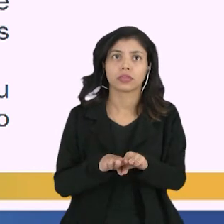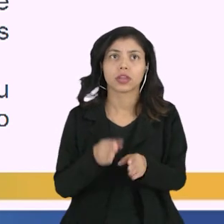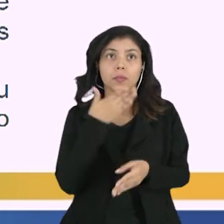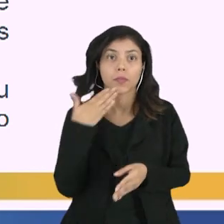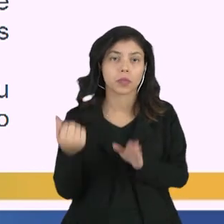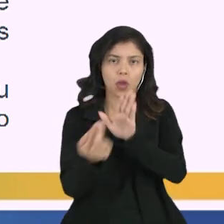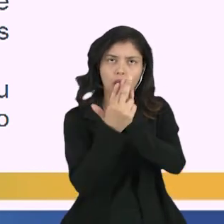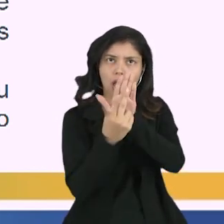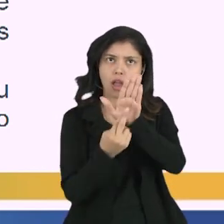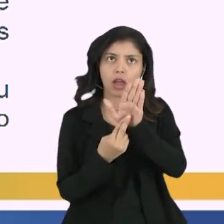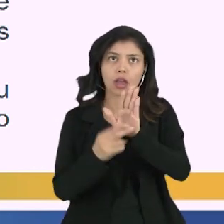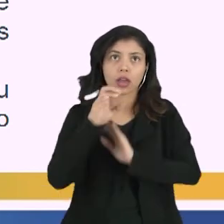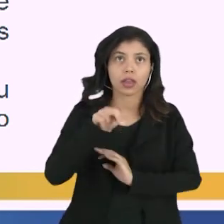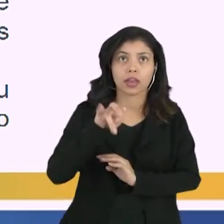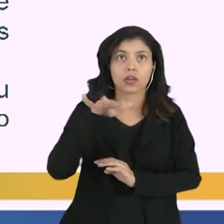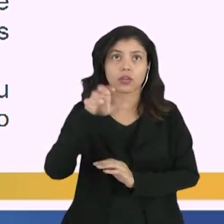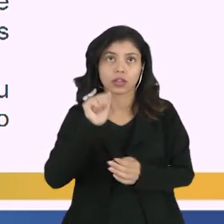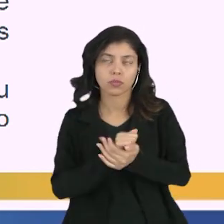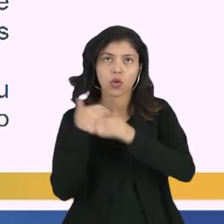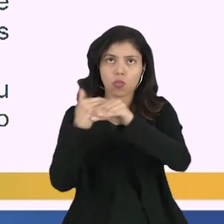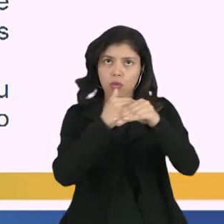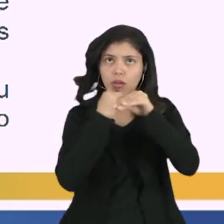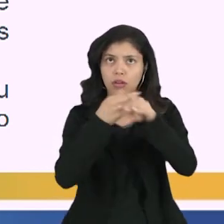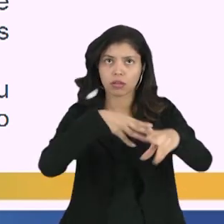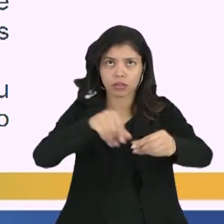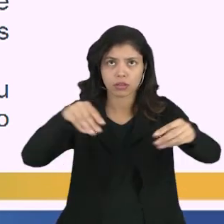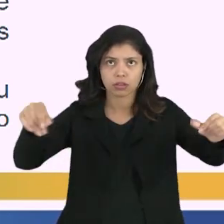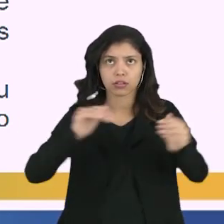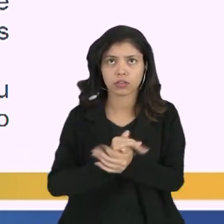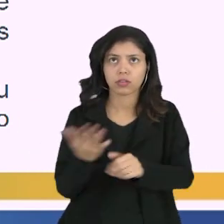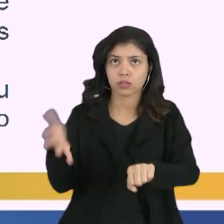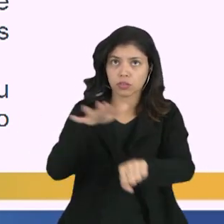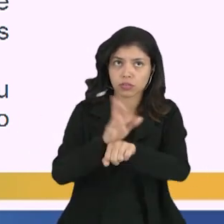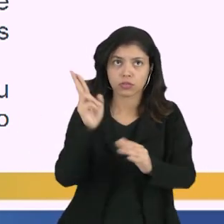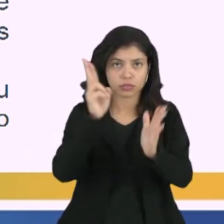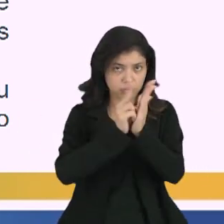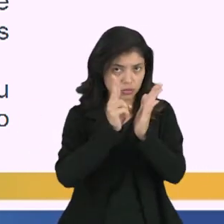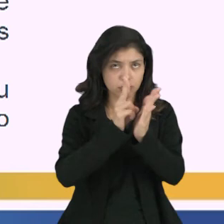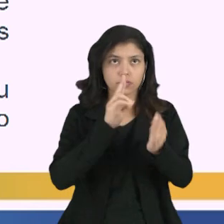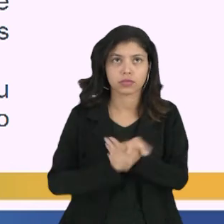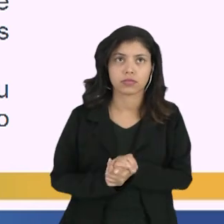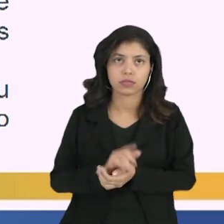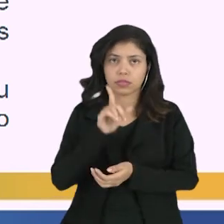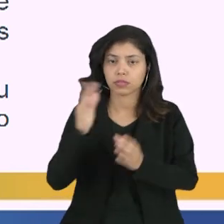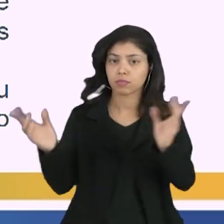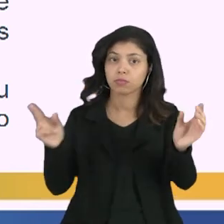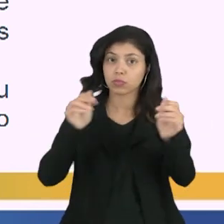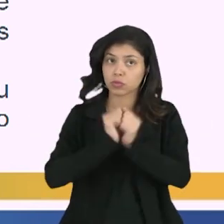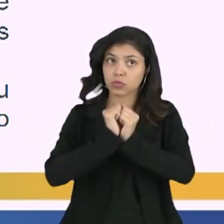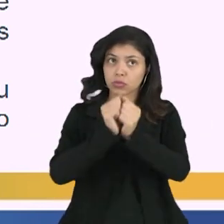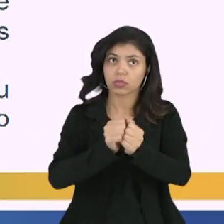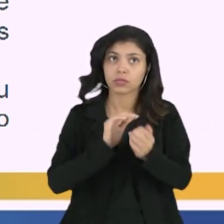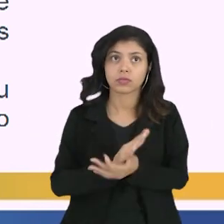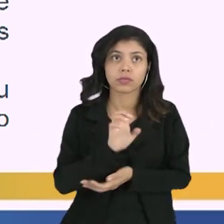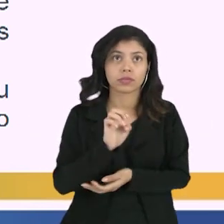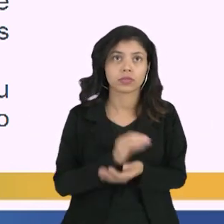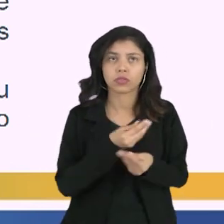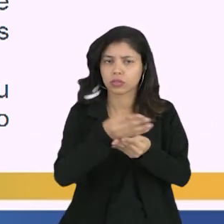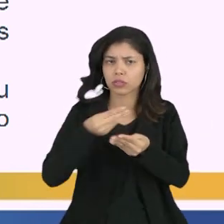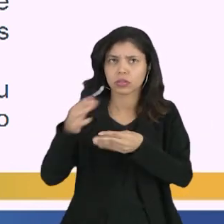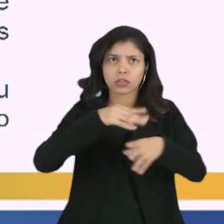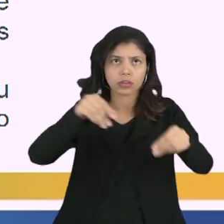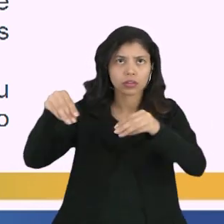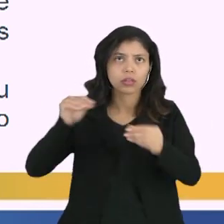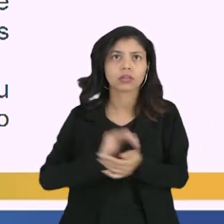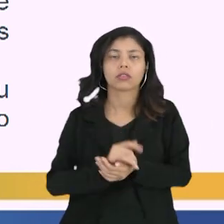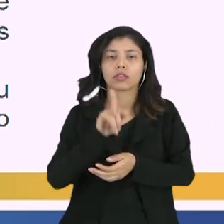regulamentou o uso equânime, igualitário da terra entre colonos e índios aliados e distribuiu a